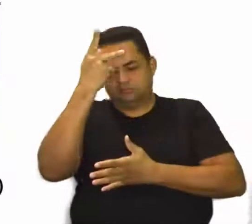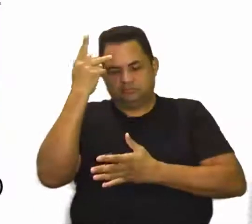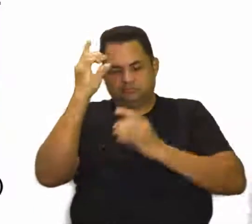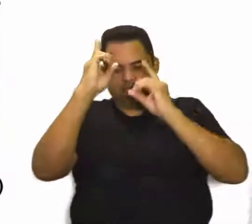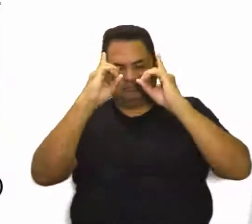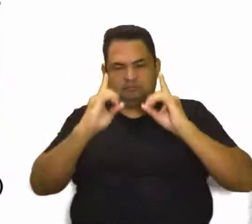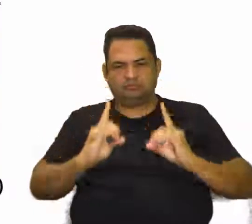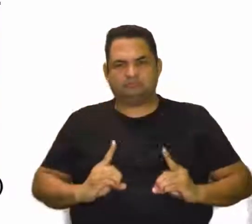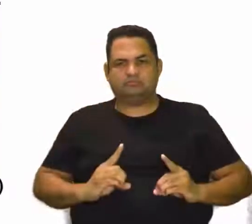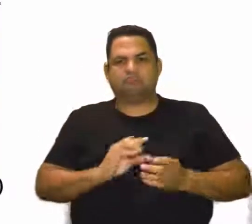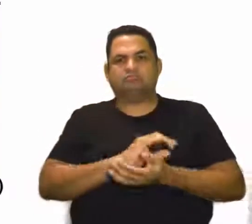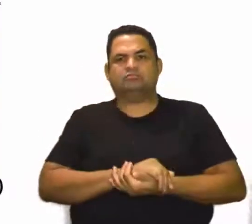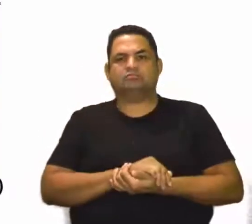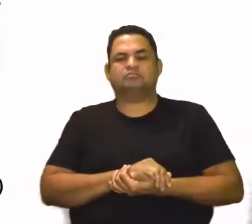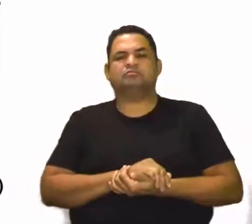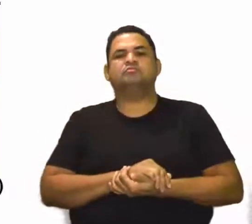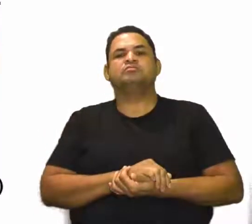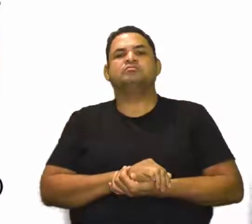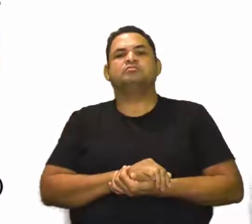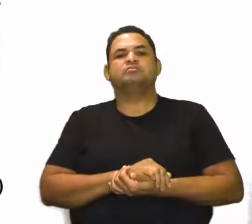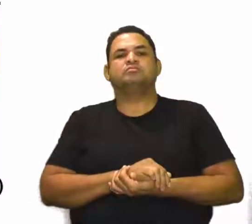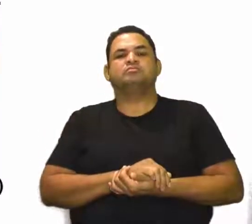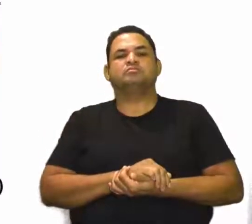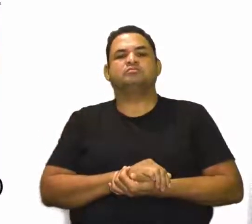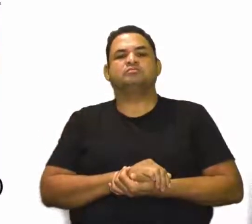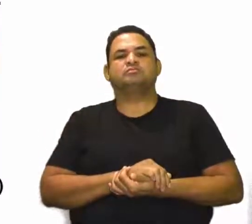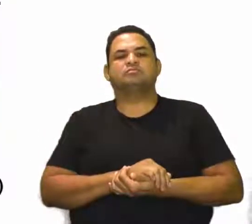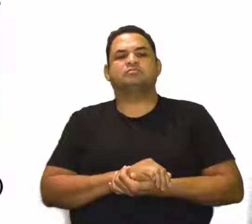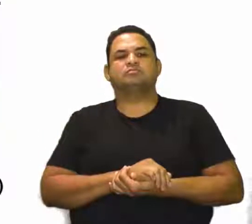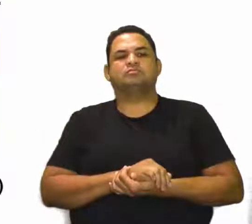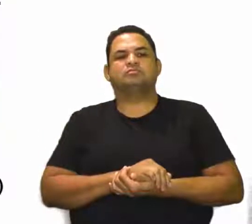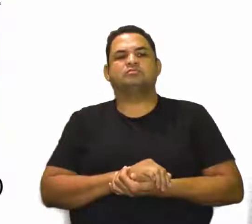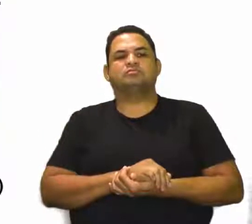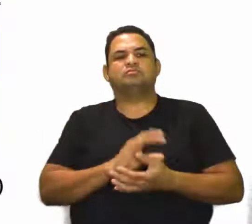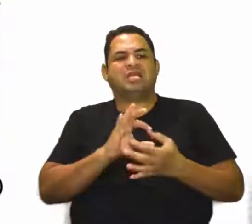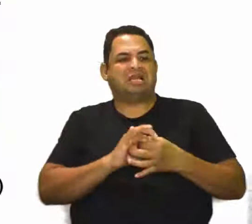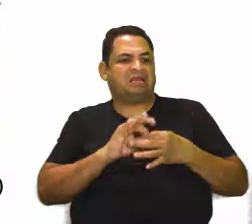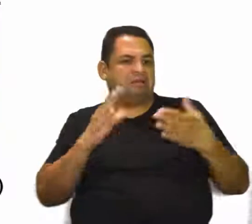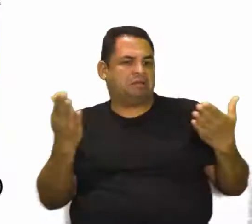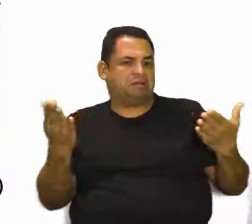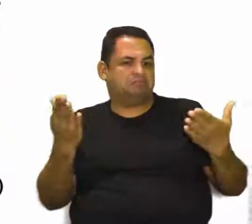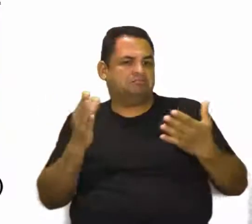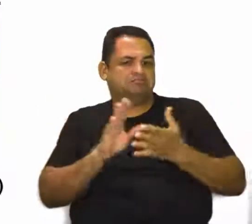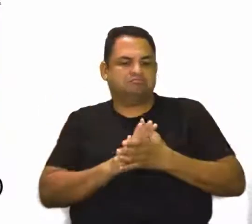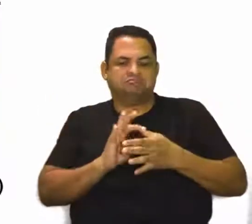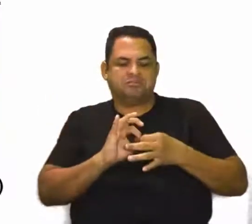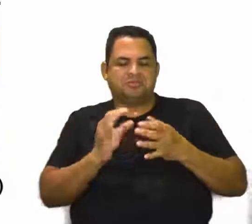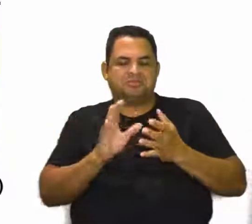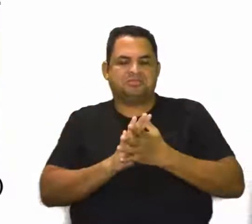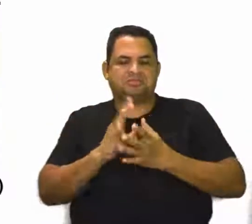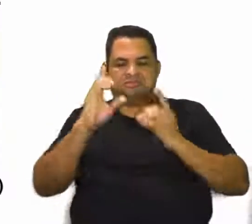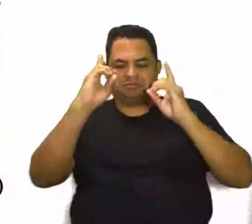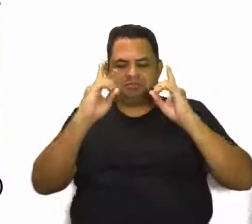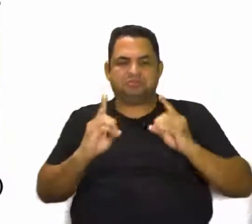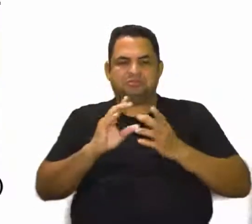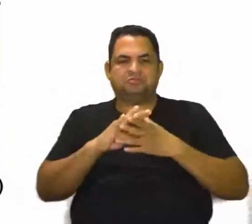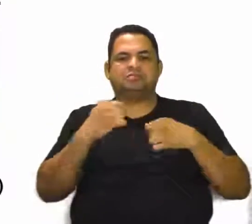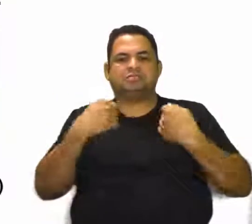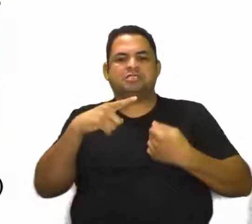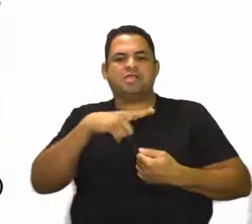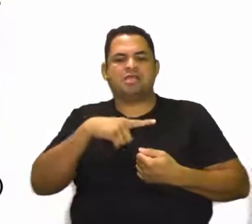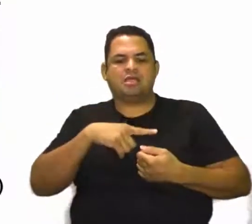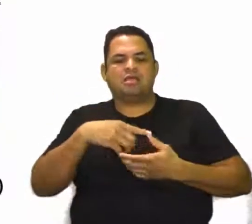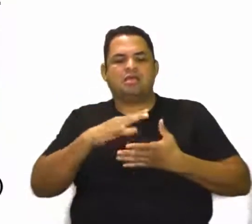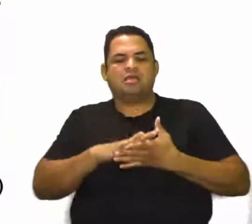com deficiência, né? Que seria o quê, professora? Ela é independente da sua deficiência, você tem o direito de fazer